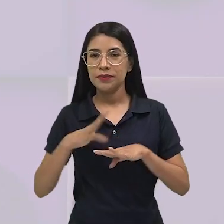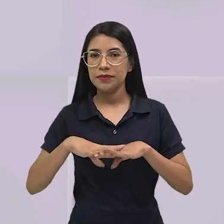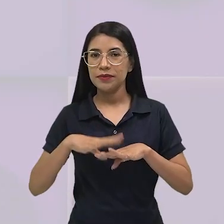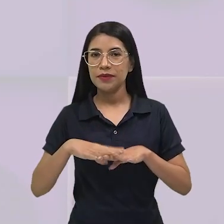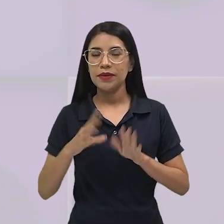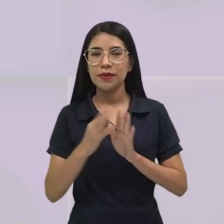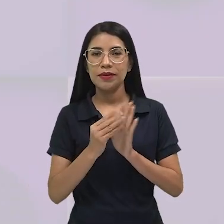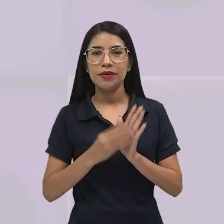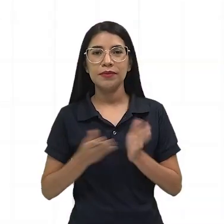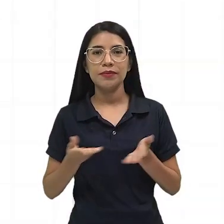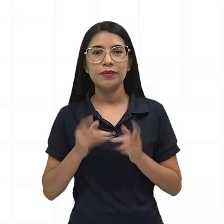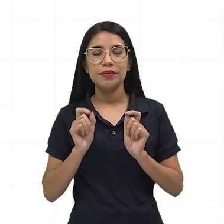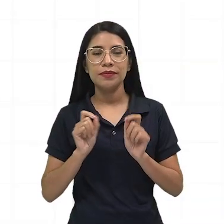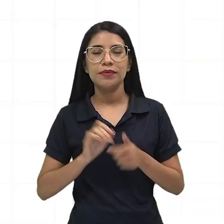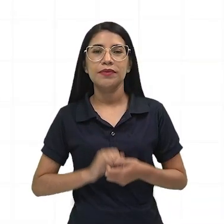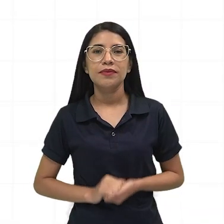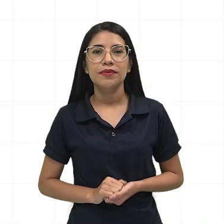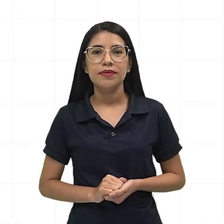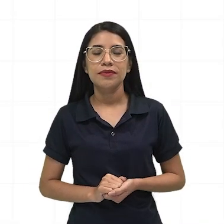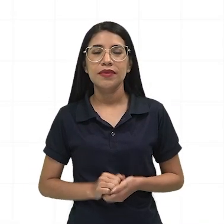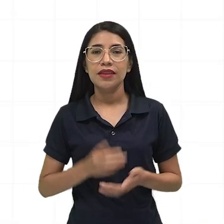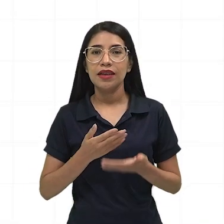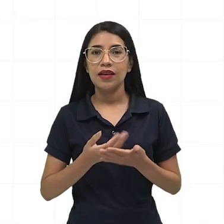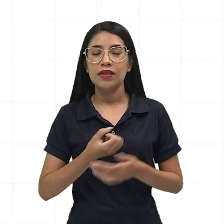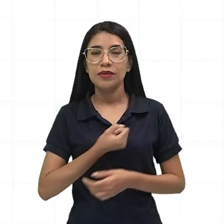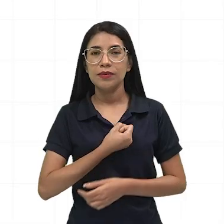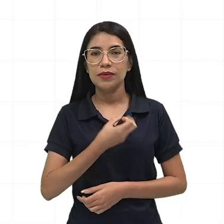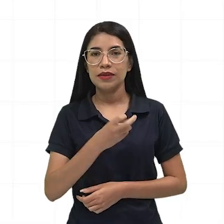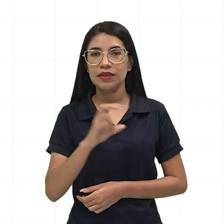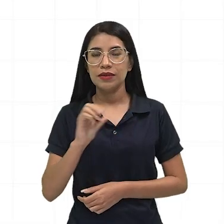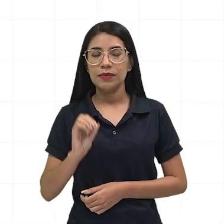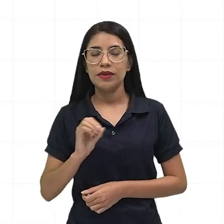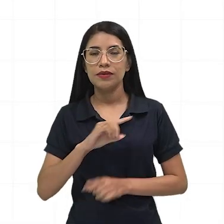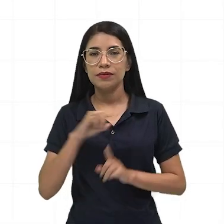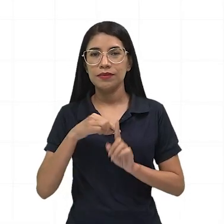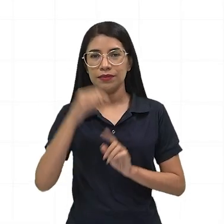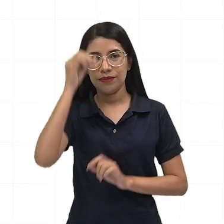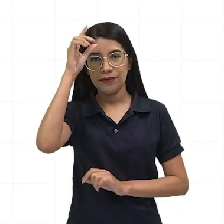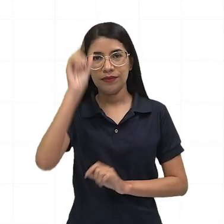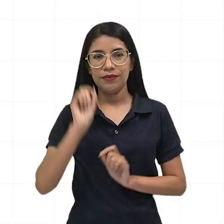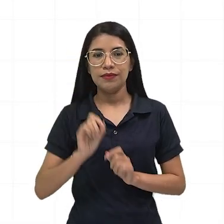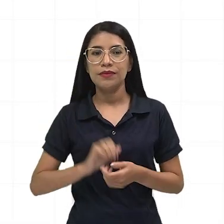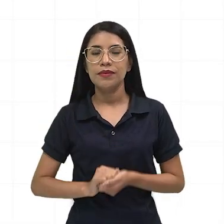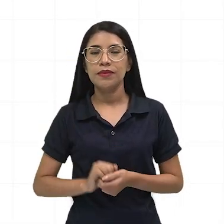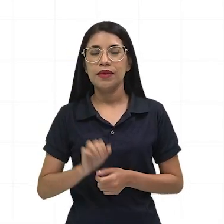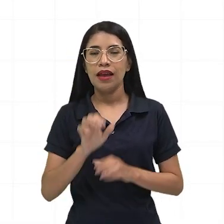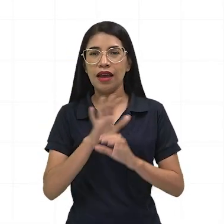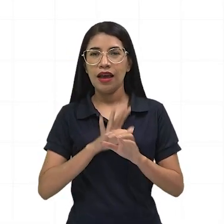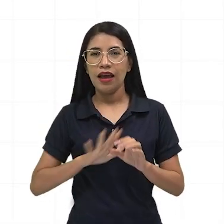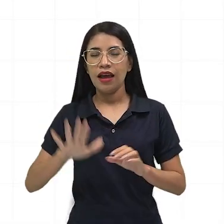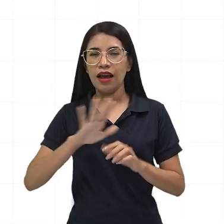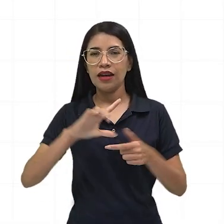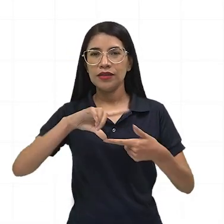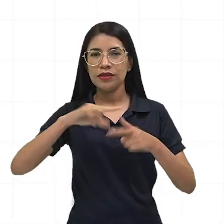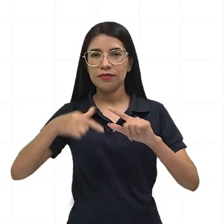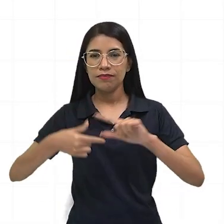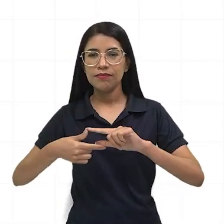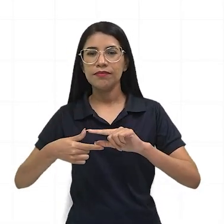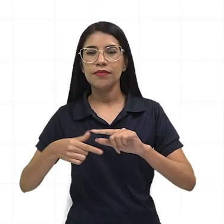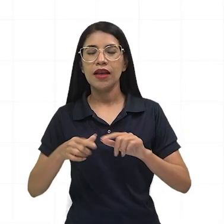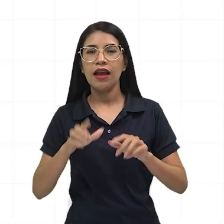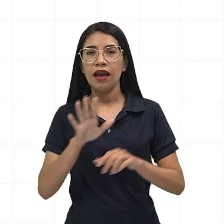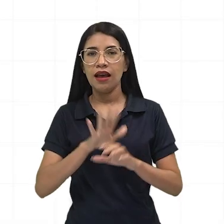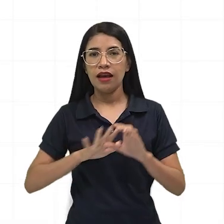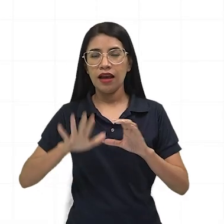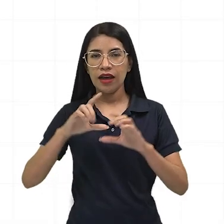que temos. Aula 50, objeto de conhecimento, área de figuras planas,